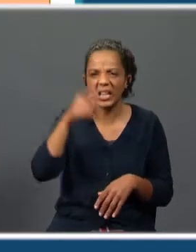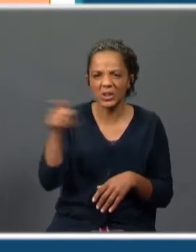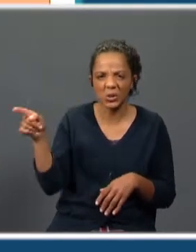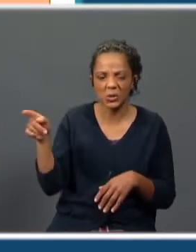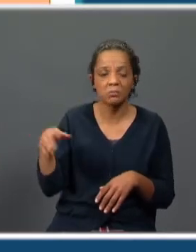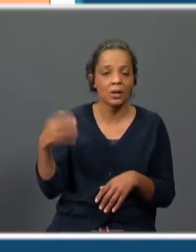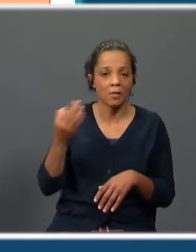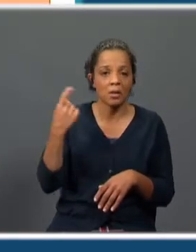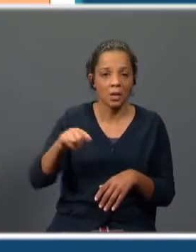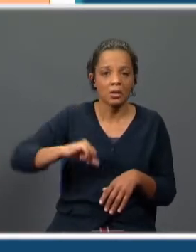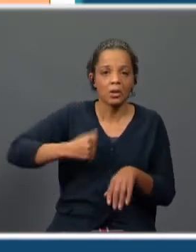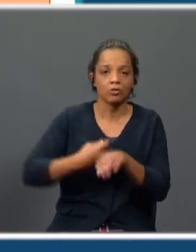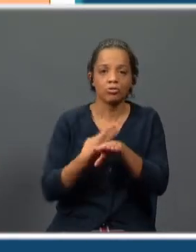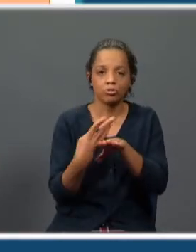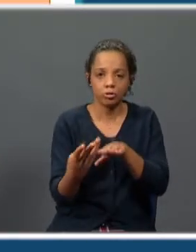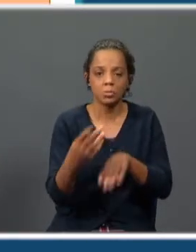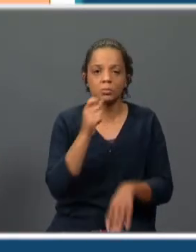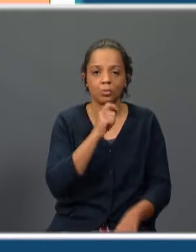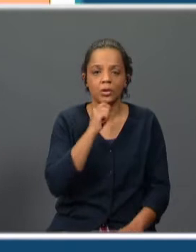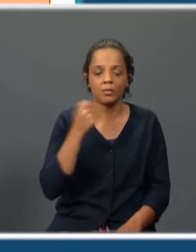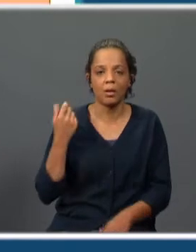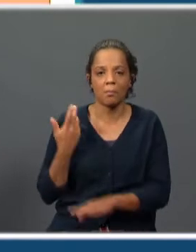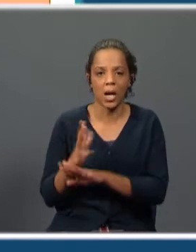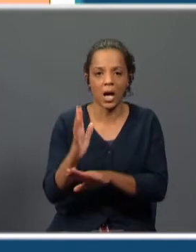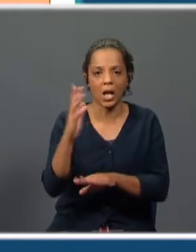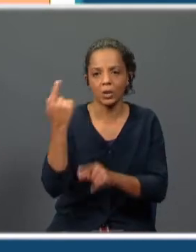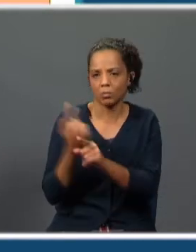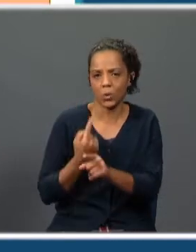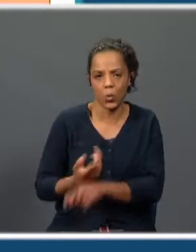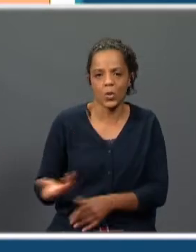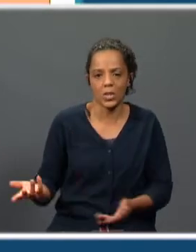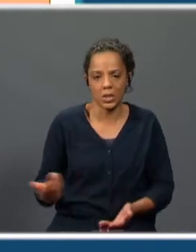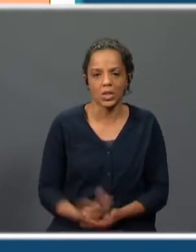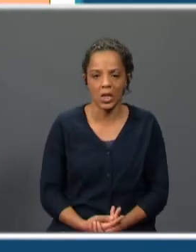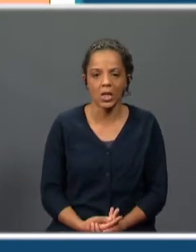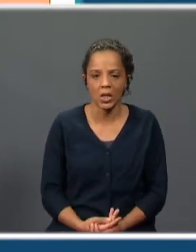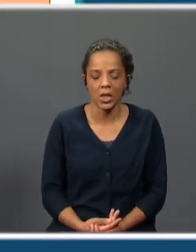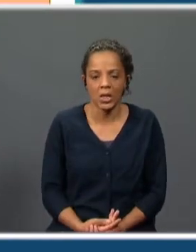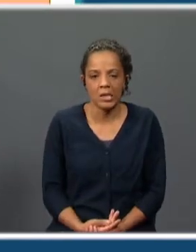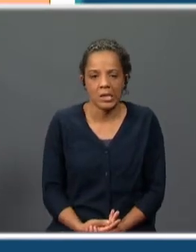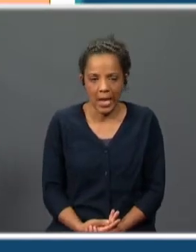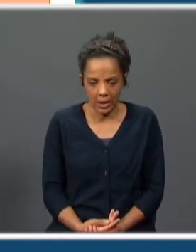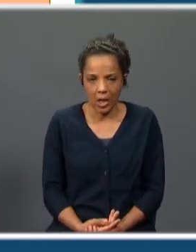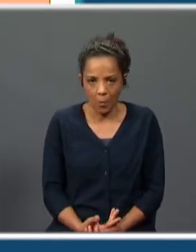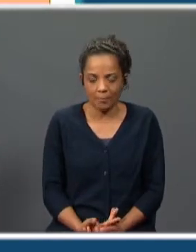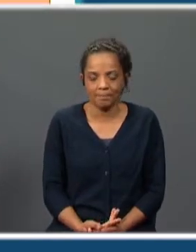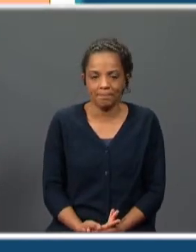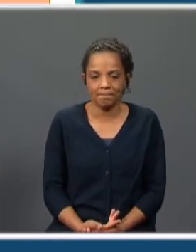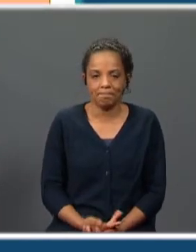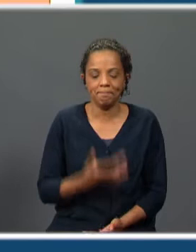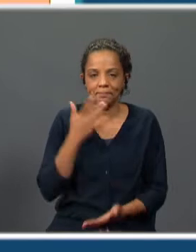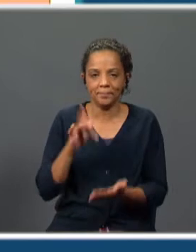um espaço que tem relva, provavelmente que é uma mata, uma coisa assim do género. Ora, só de prestarmos atenção à